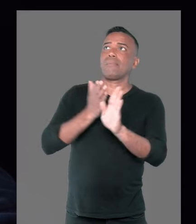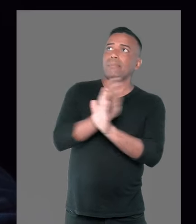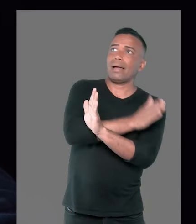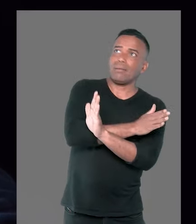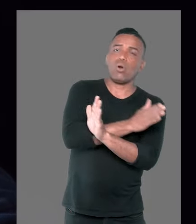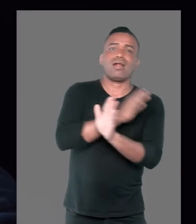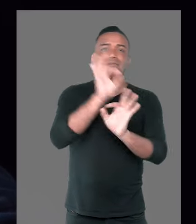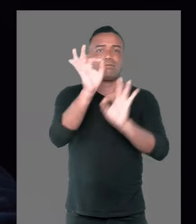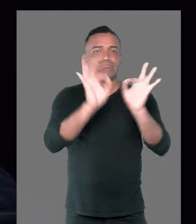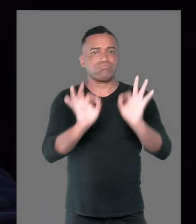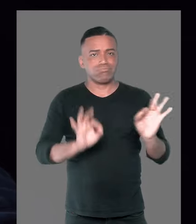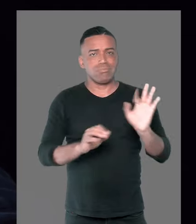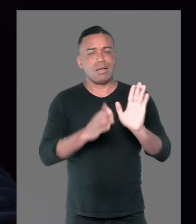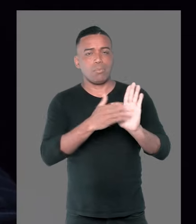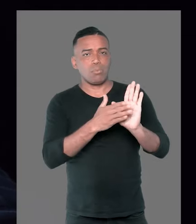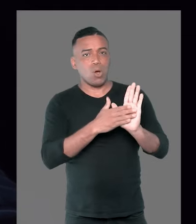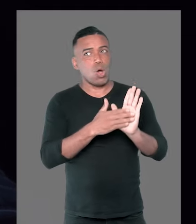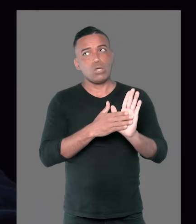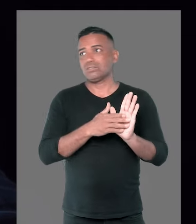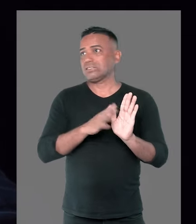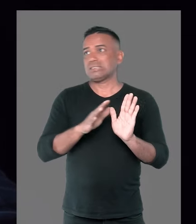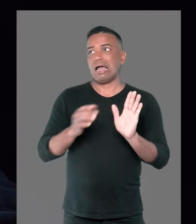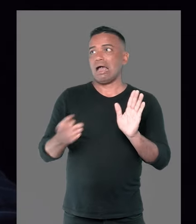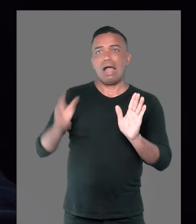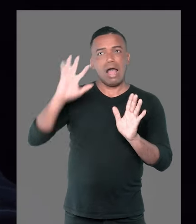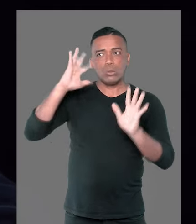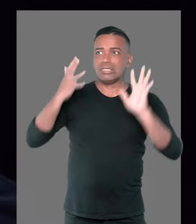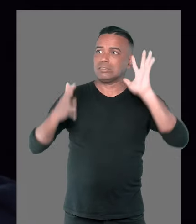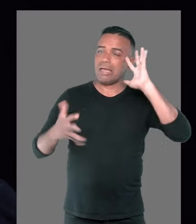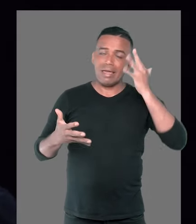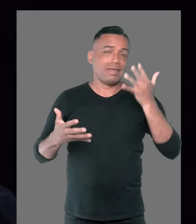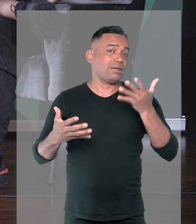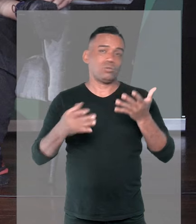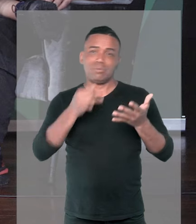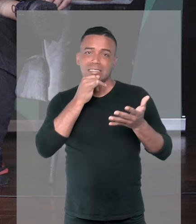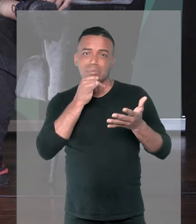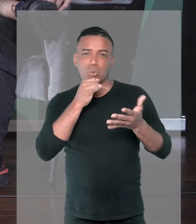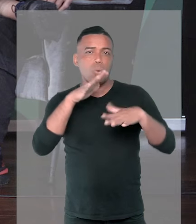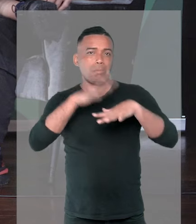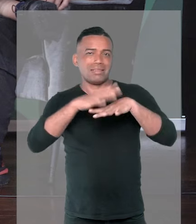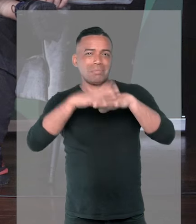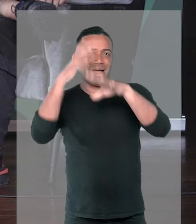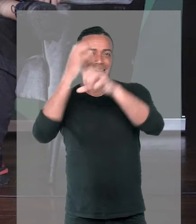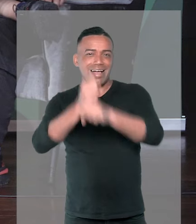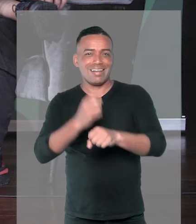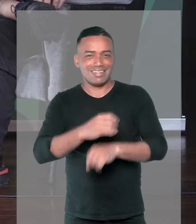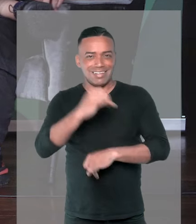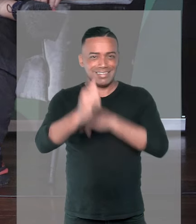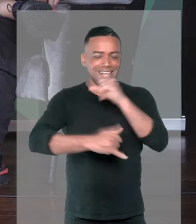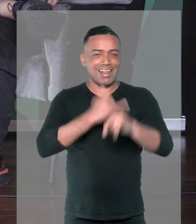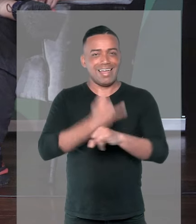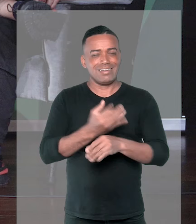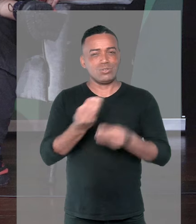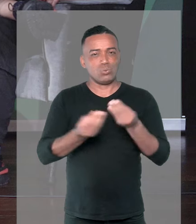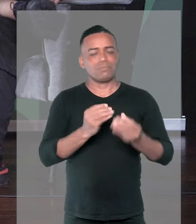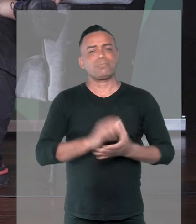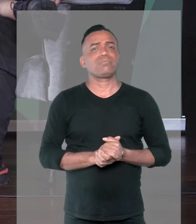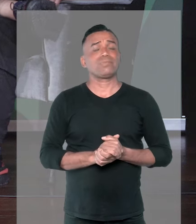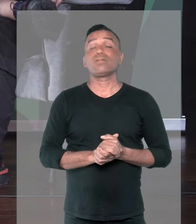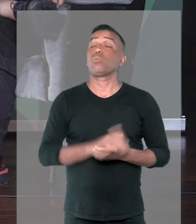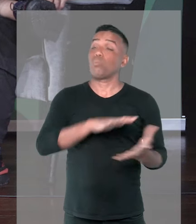estão no campo inclusive do aleatório Como são os algoritmos veja o mundo em rede